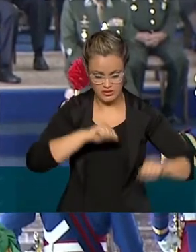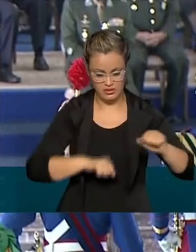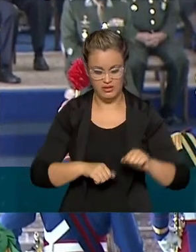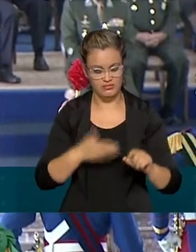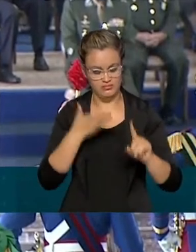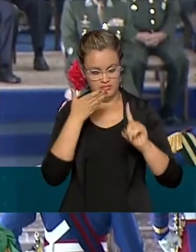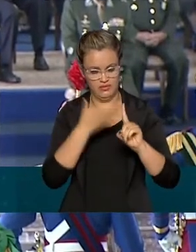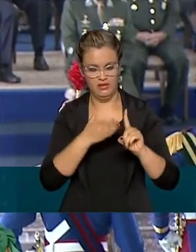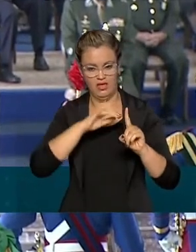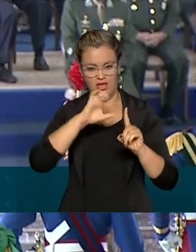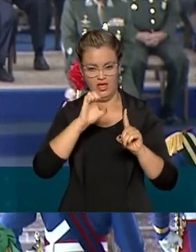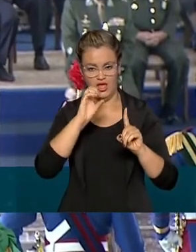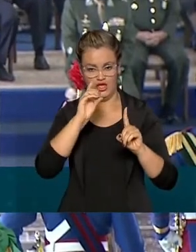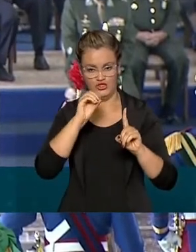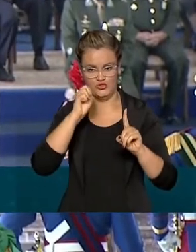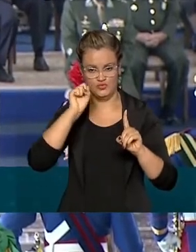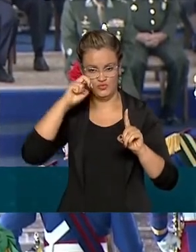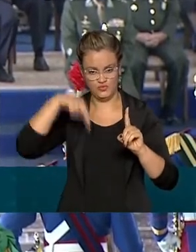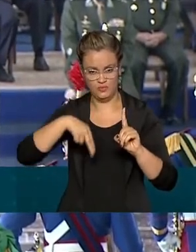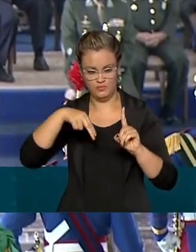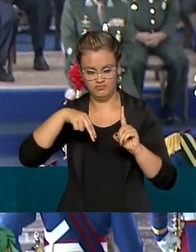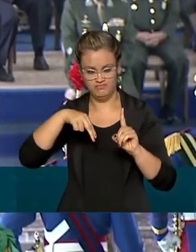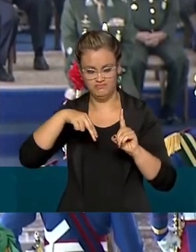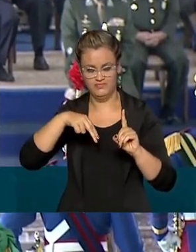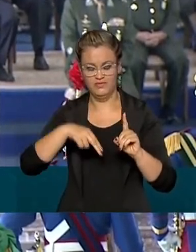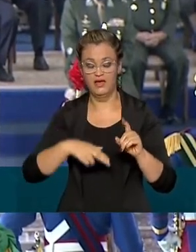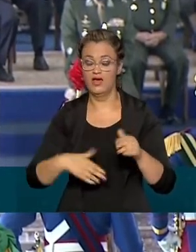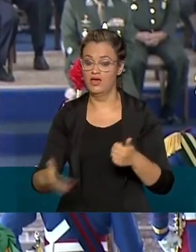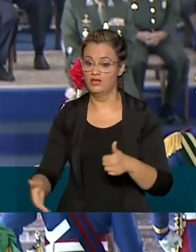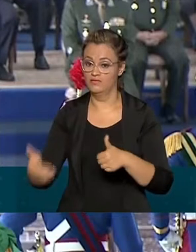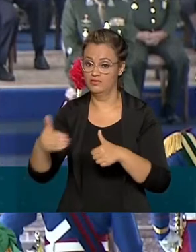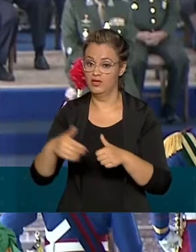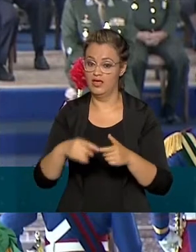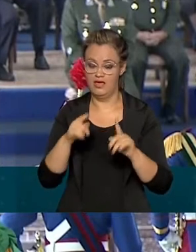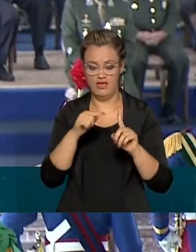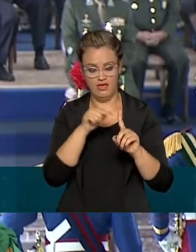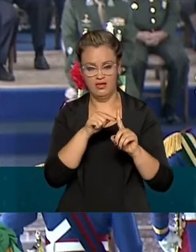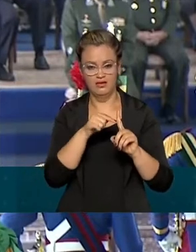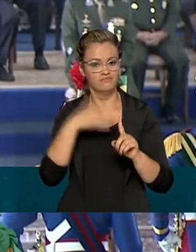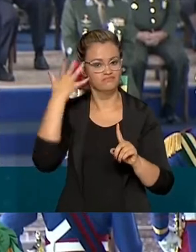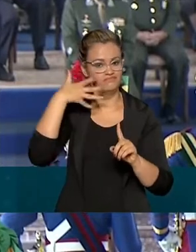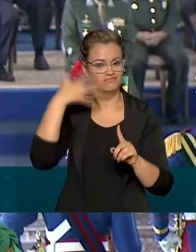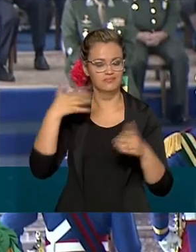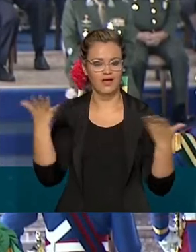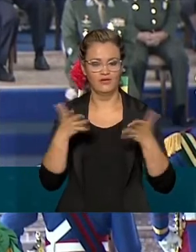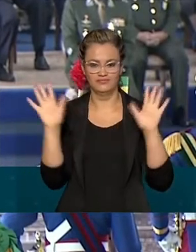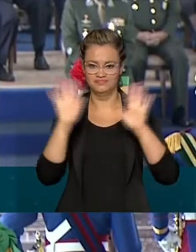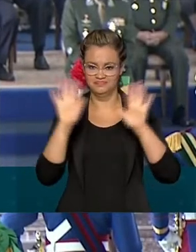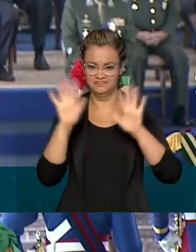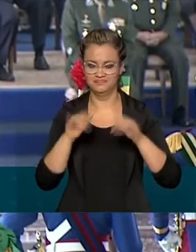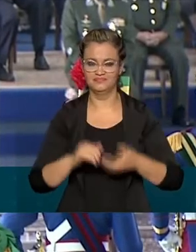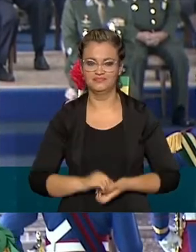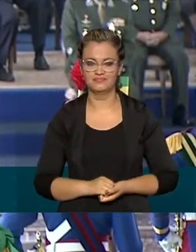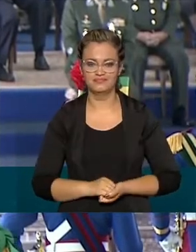de Exército Edson Leal Pujol. O general Leal Pujol apresentará suas despedidas.